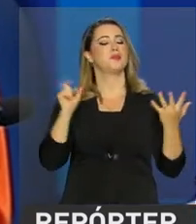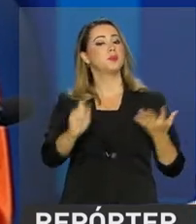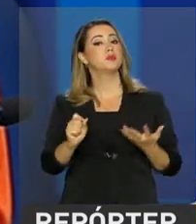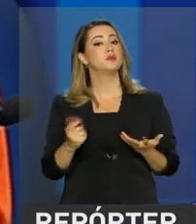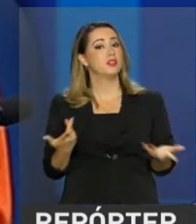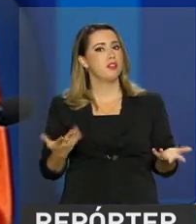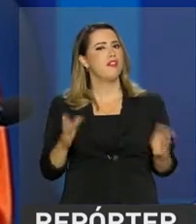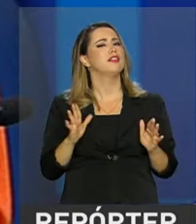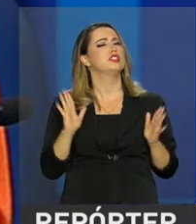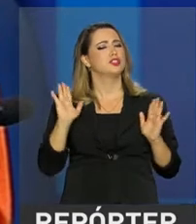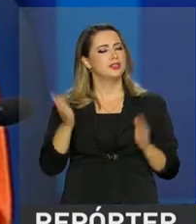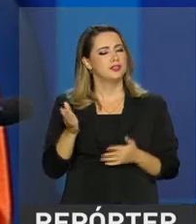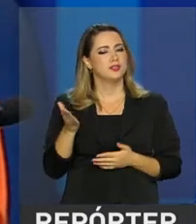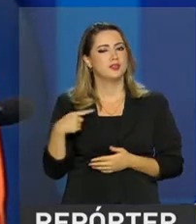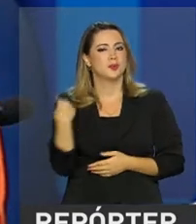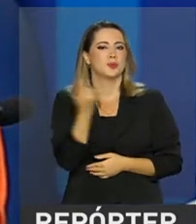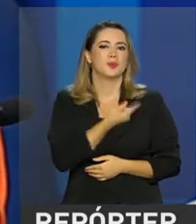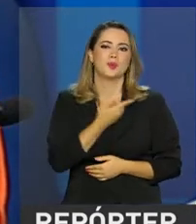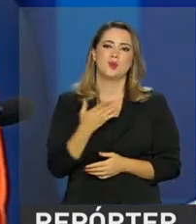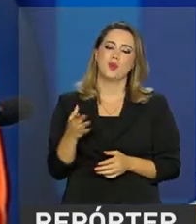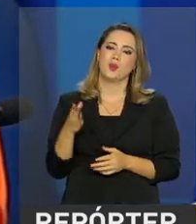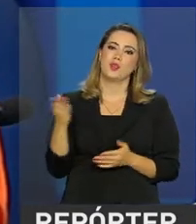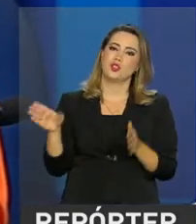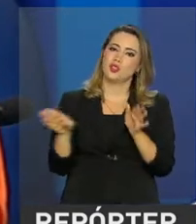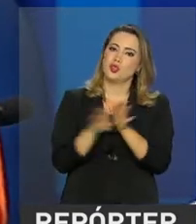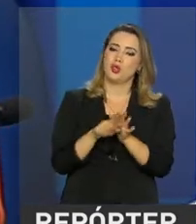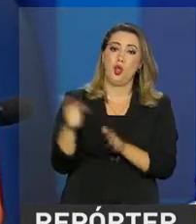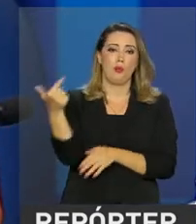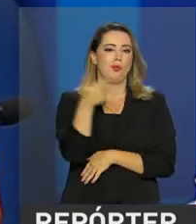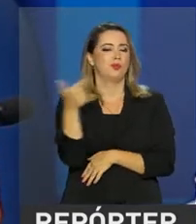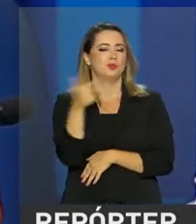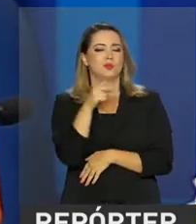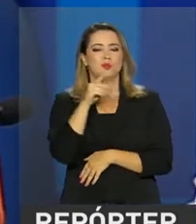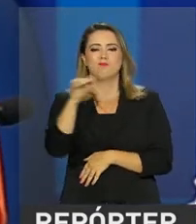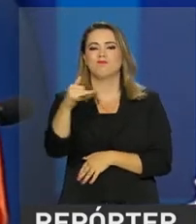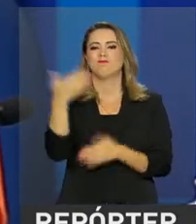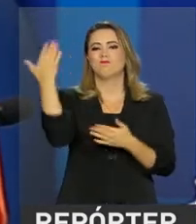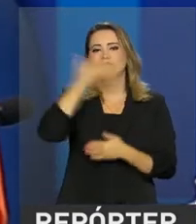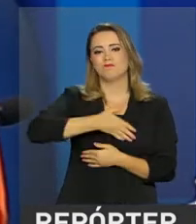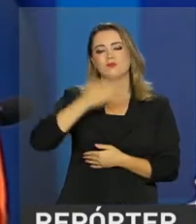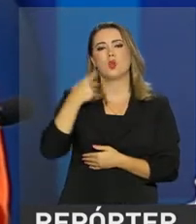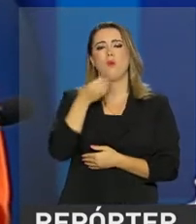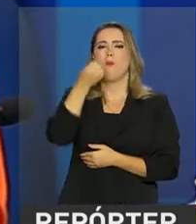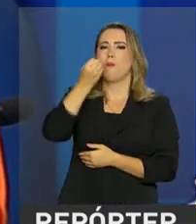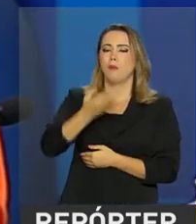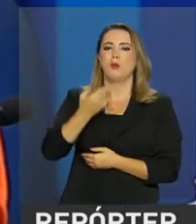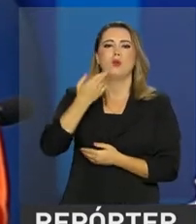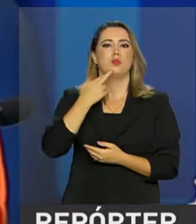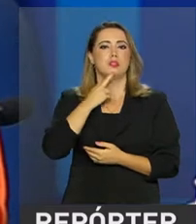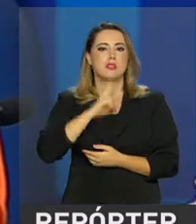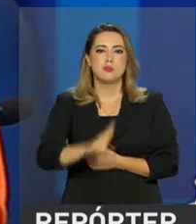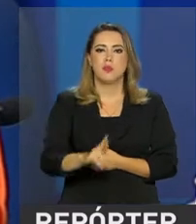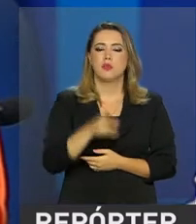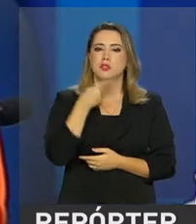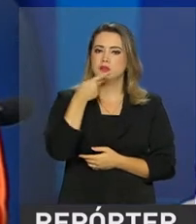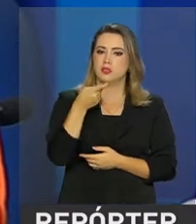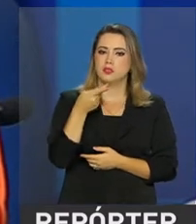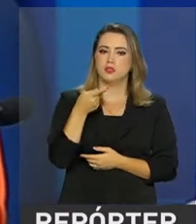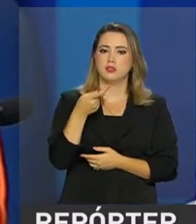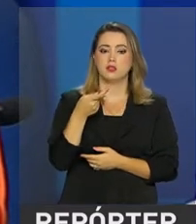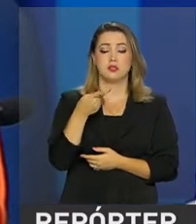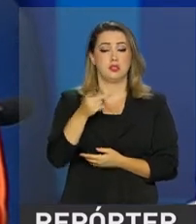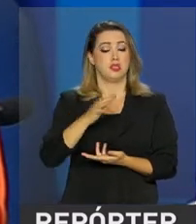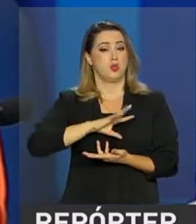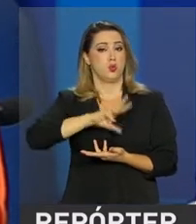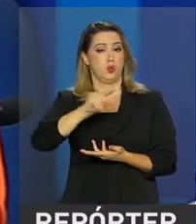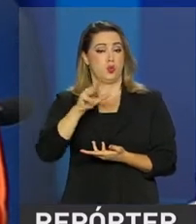né? Finalmente, nós chegamos a esse segundo dia com bons motivos para dizer que temos